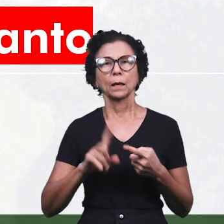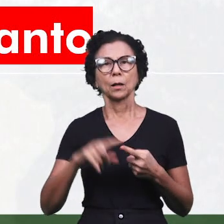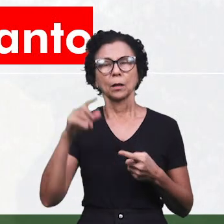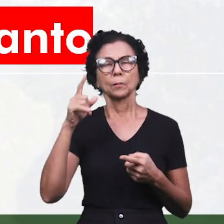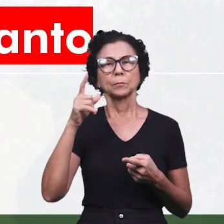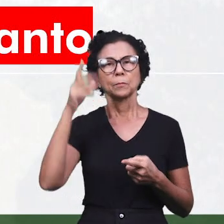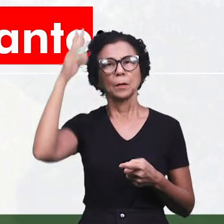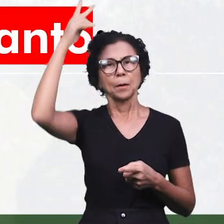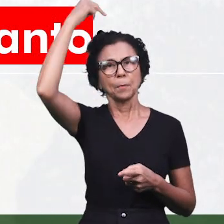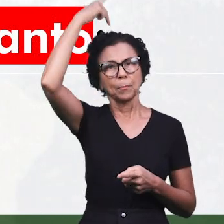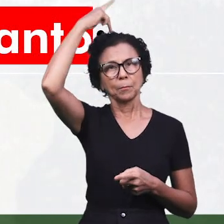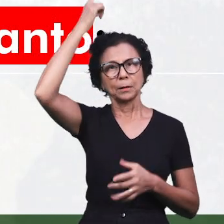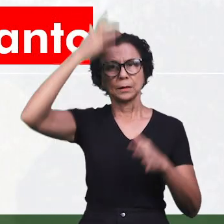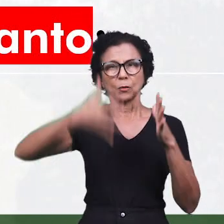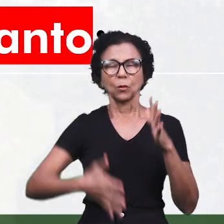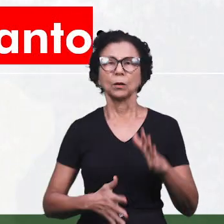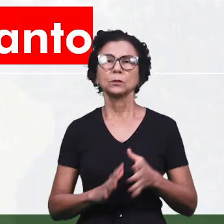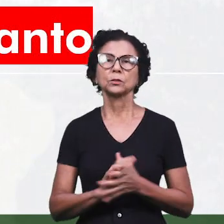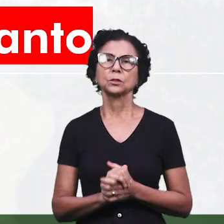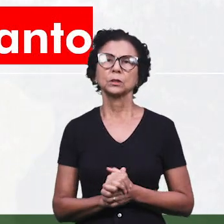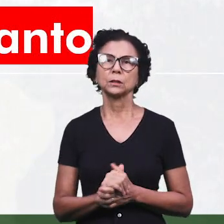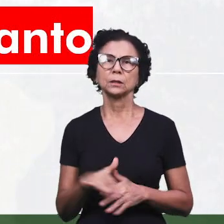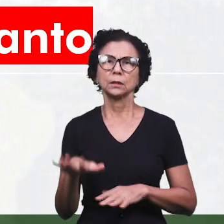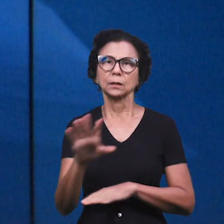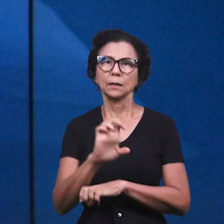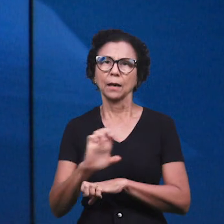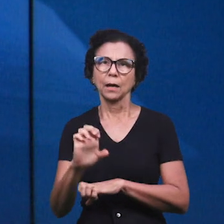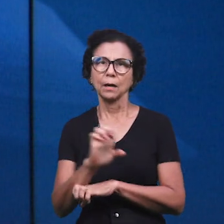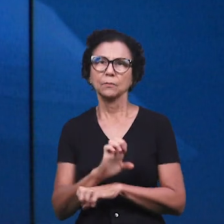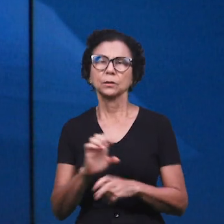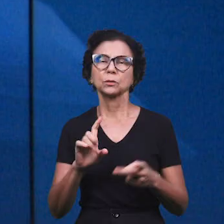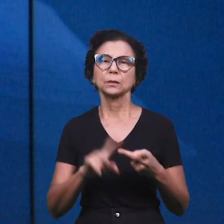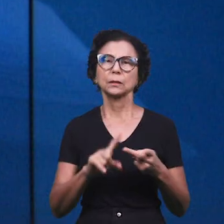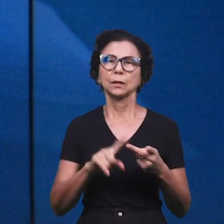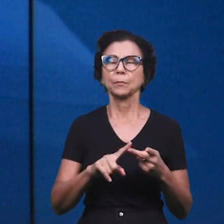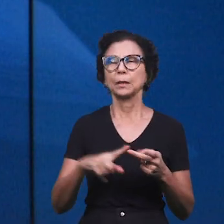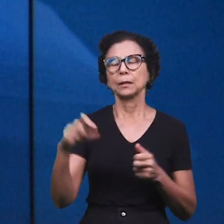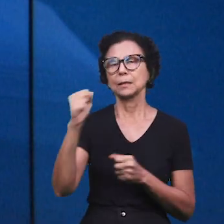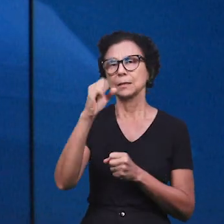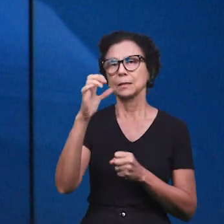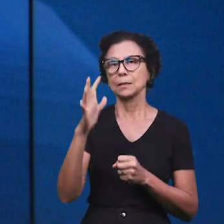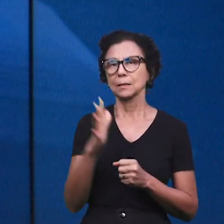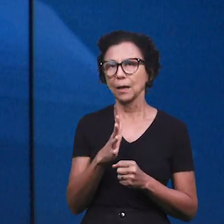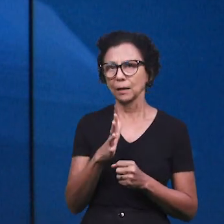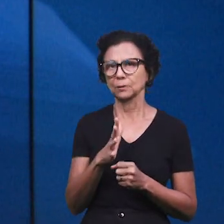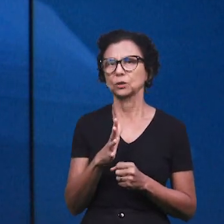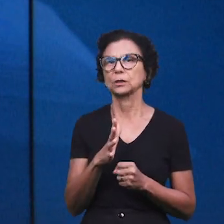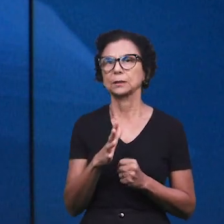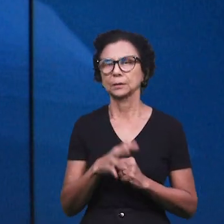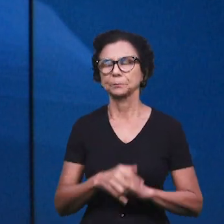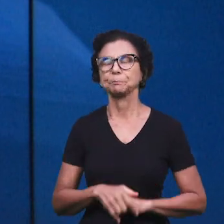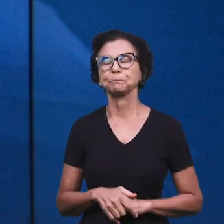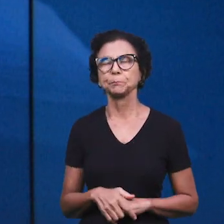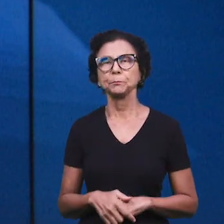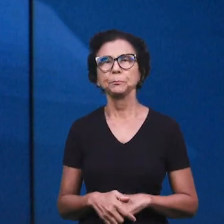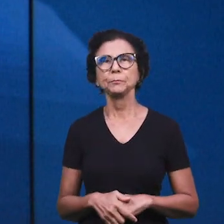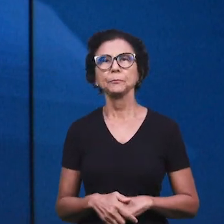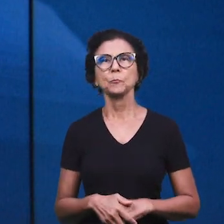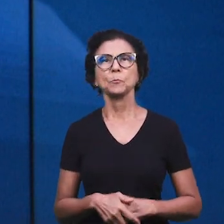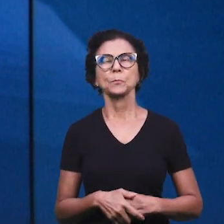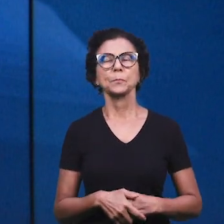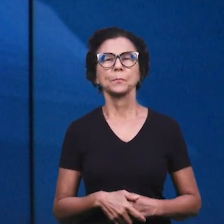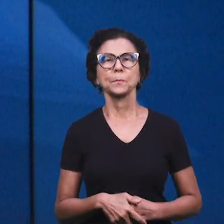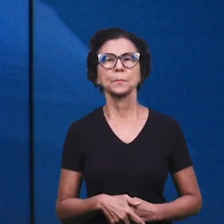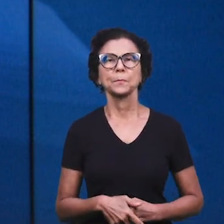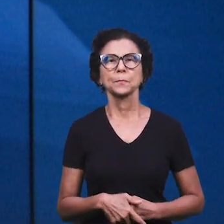Sardes. Então, nós vamos ver como identificar isso, e quem vai nos dar essa resposta vai ser agora o nosso irmão Lúcio. O Lúcio, ele é um obreiro